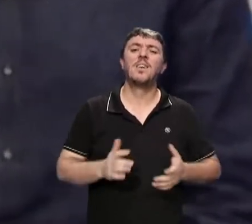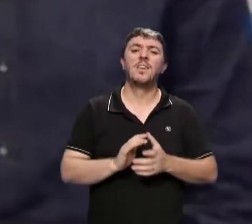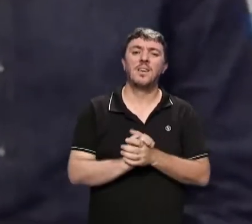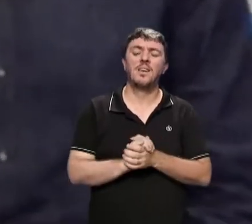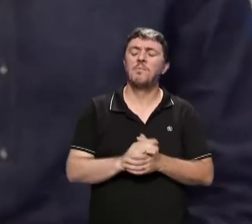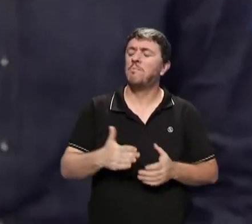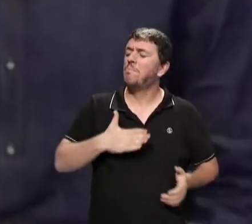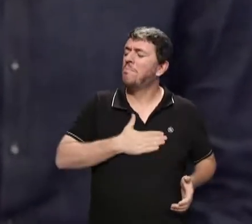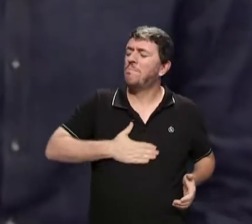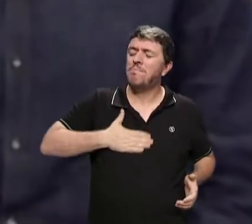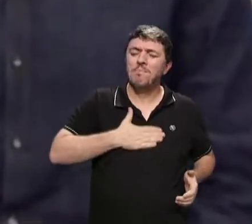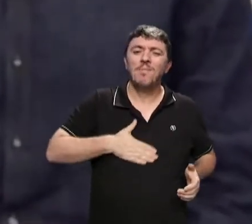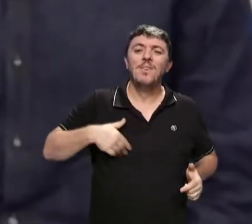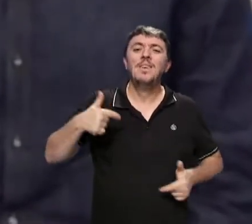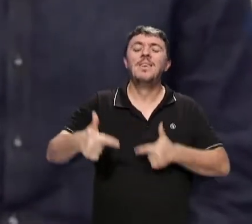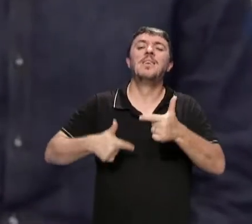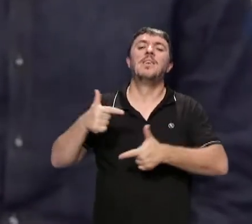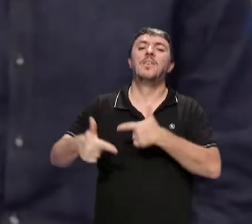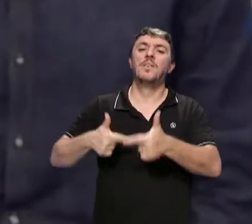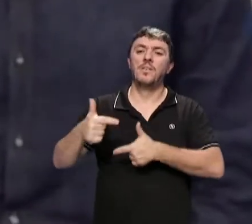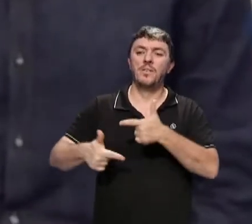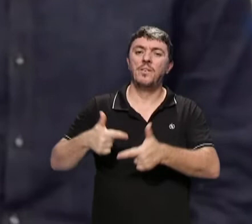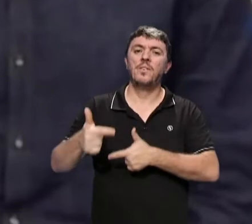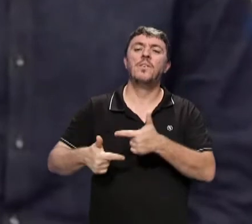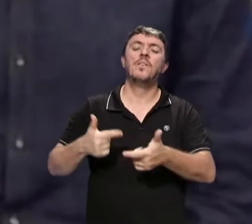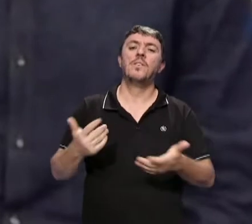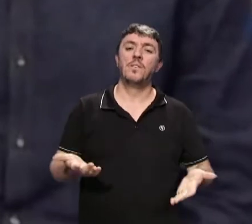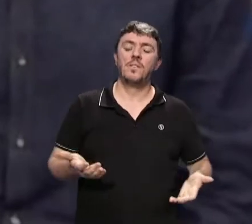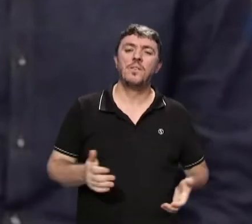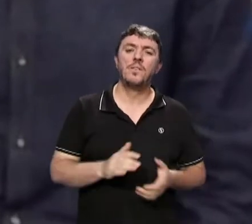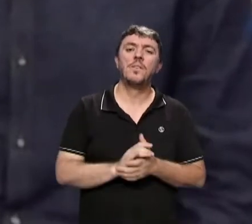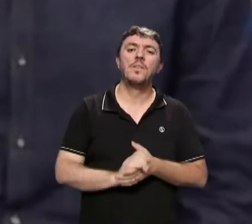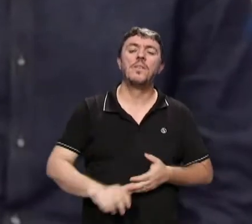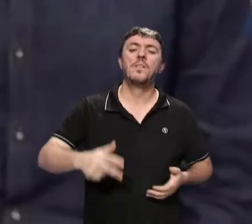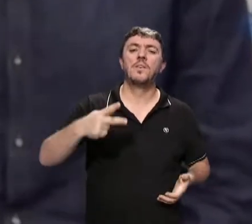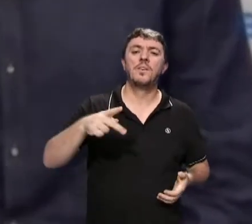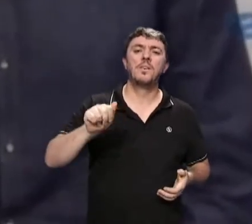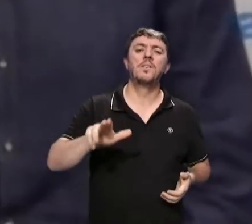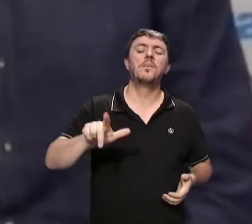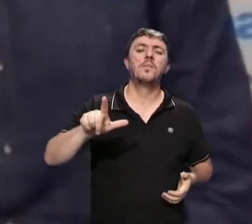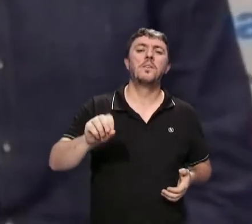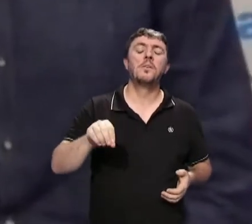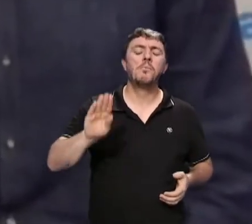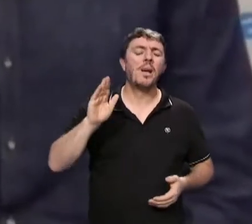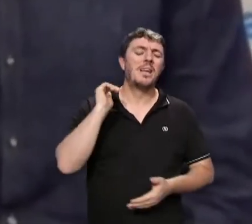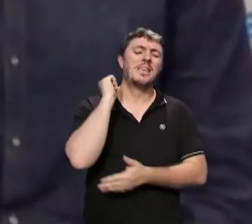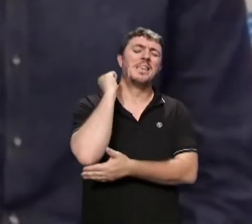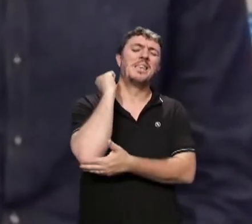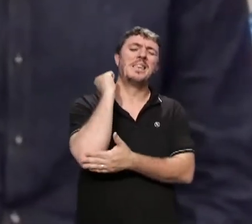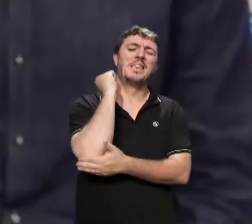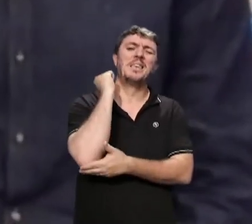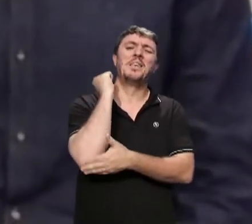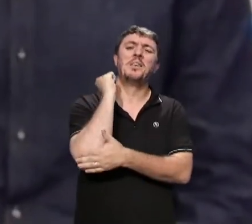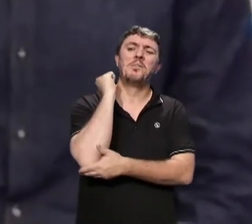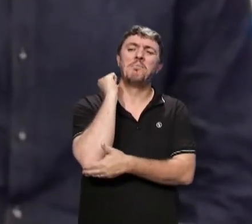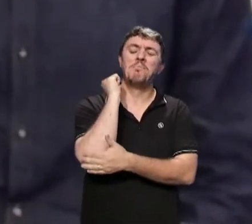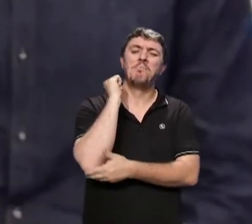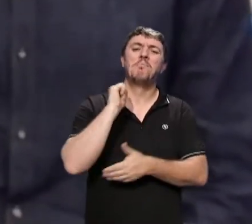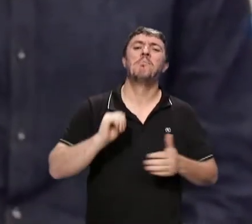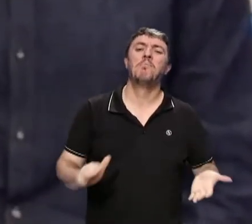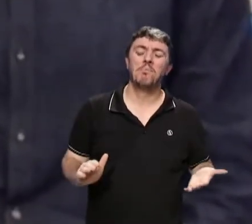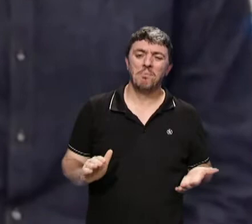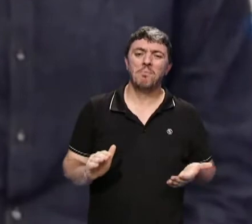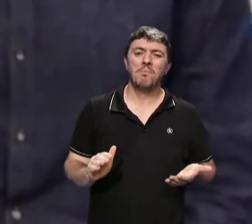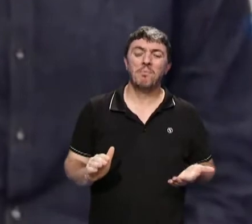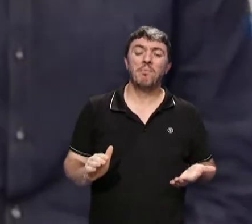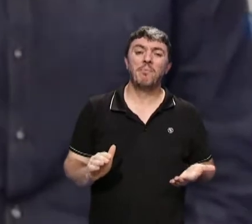deles juntos. E o Paulo é mais ciumento que a Mia, então a gente tem que falar dele. Ele só... Real, ele